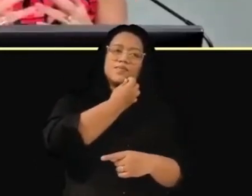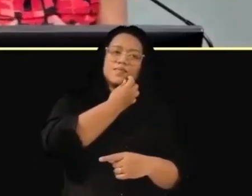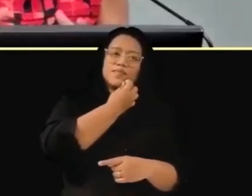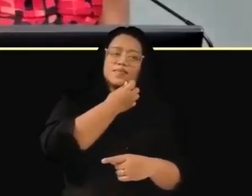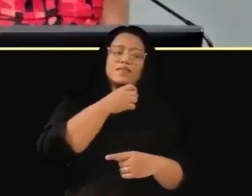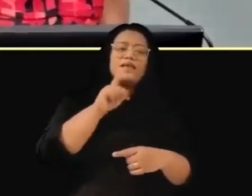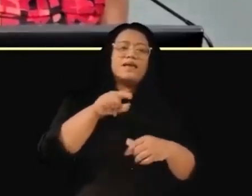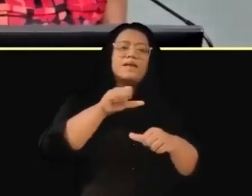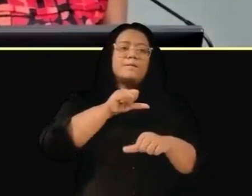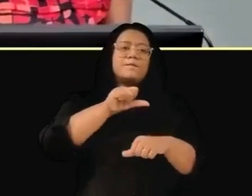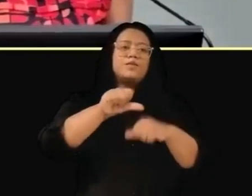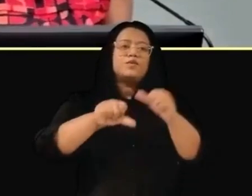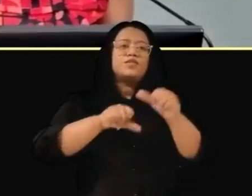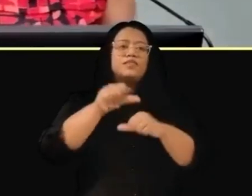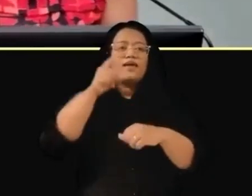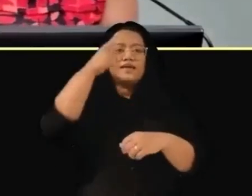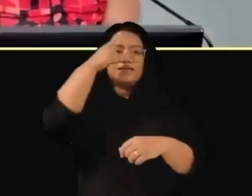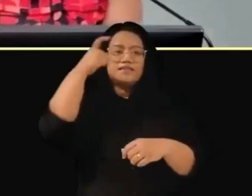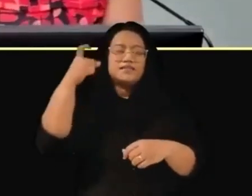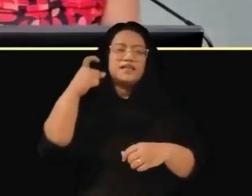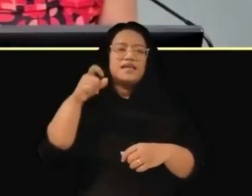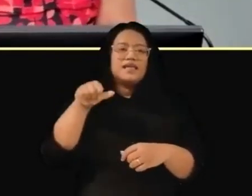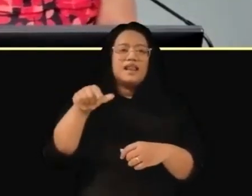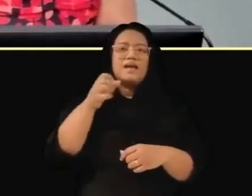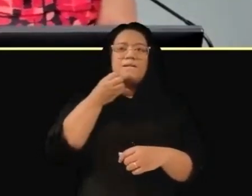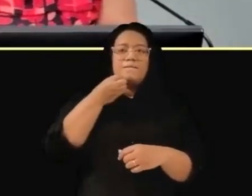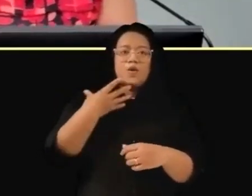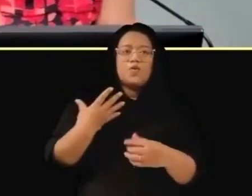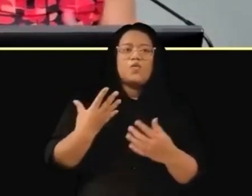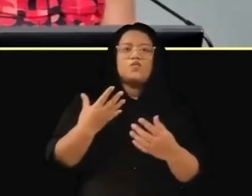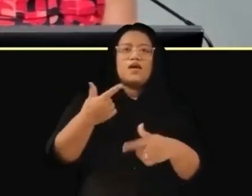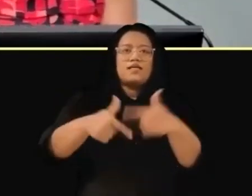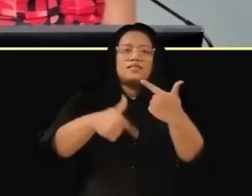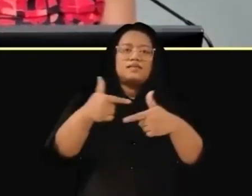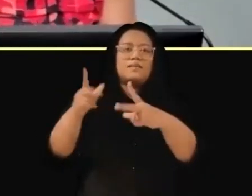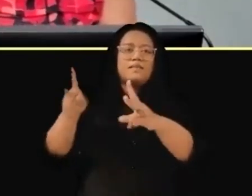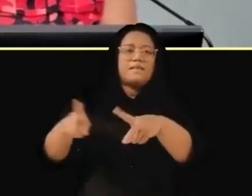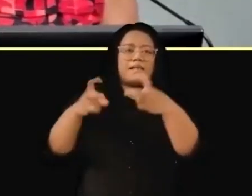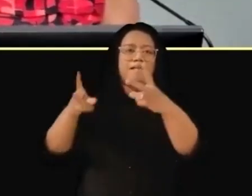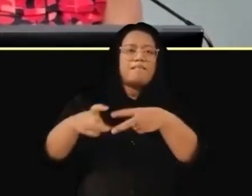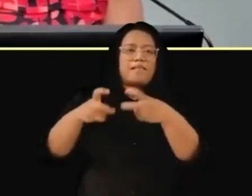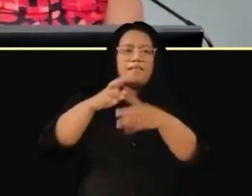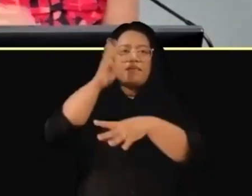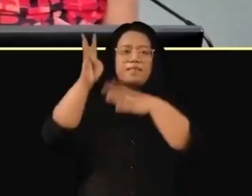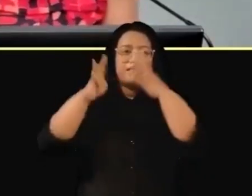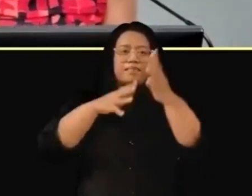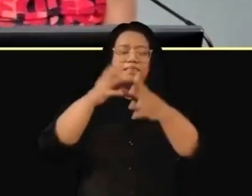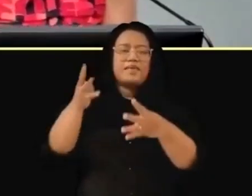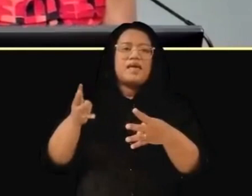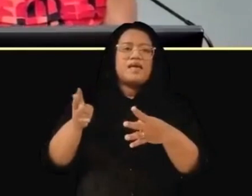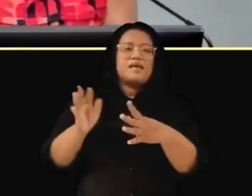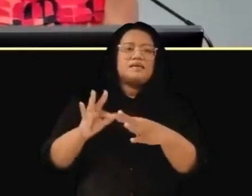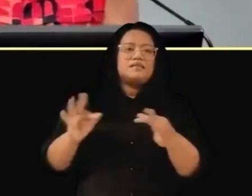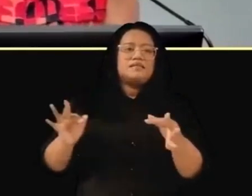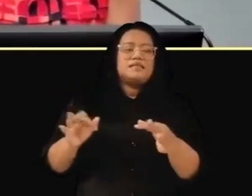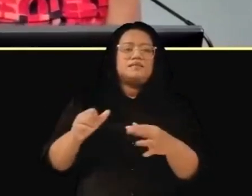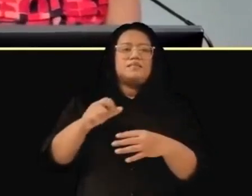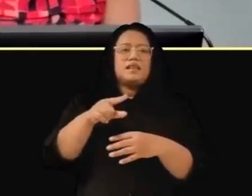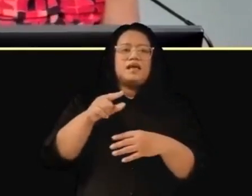para mudar essa ideia de que ainda é um bom negócio, né? O extrativismo puro e simples, a não observância